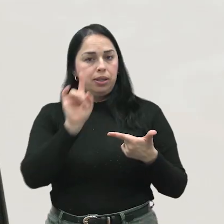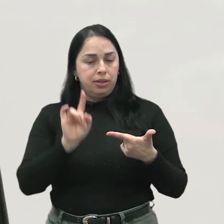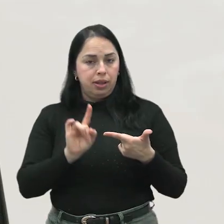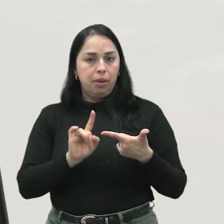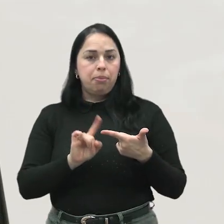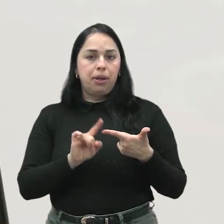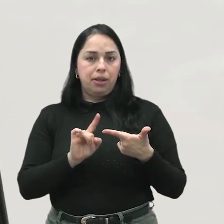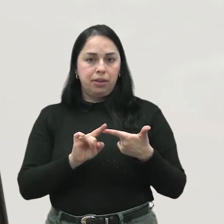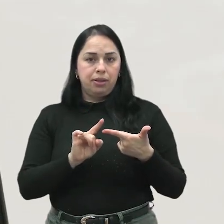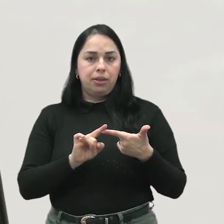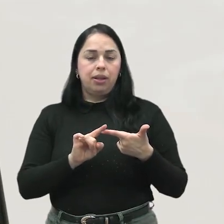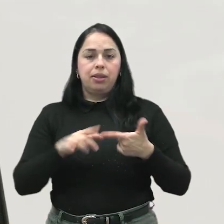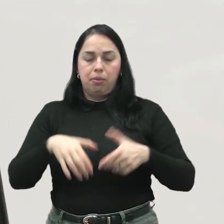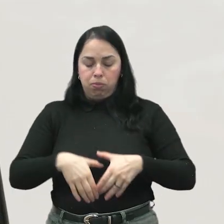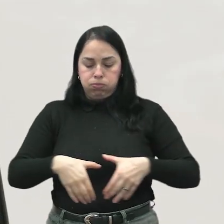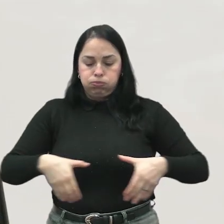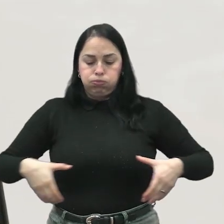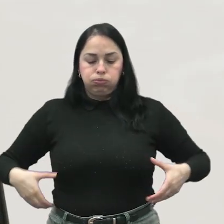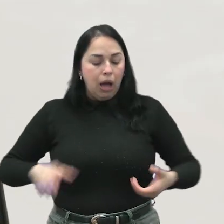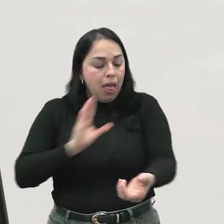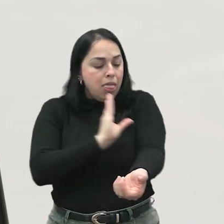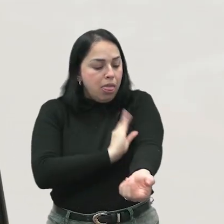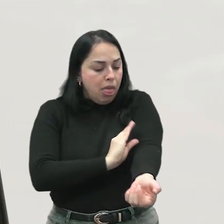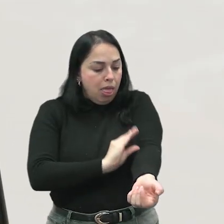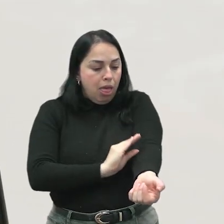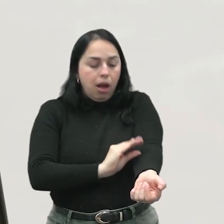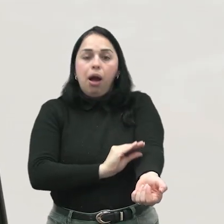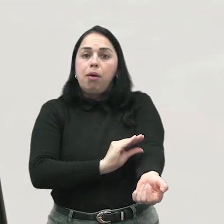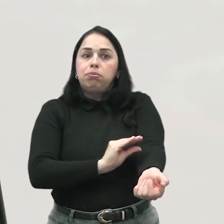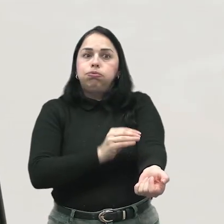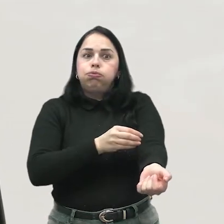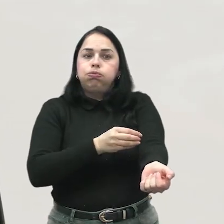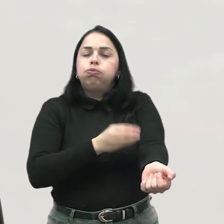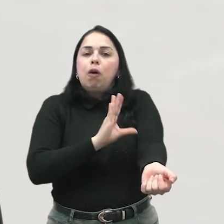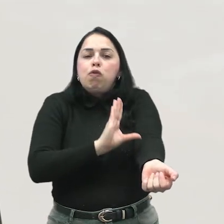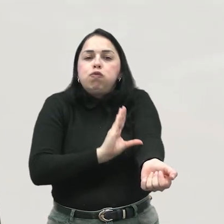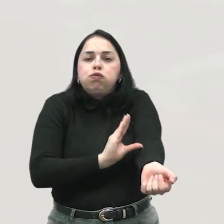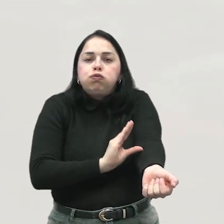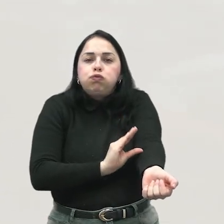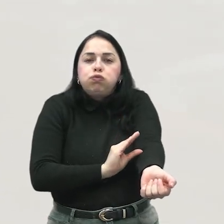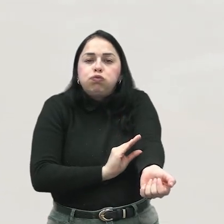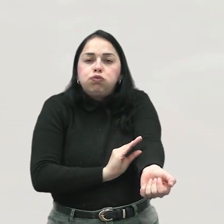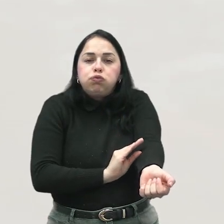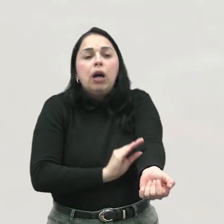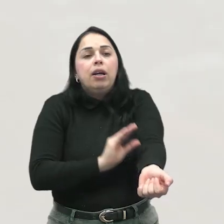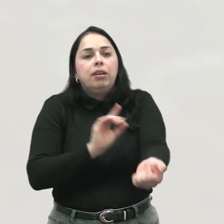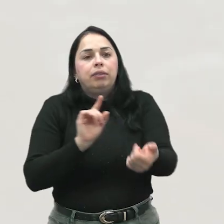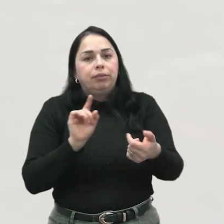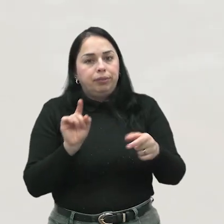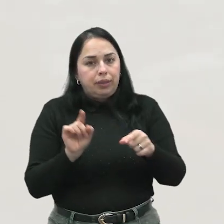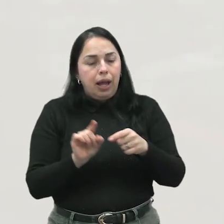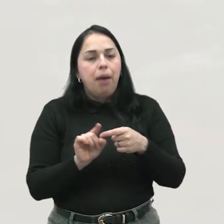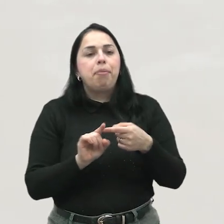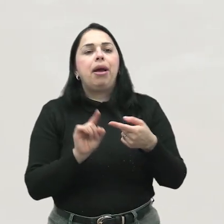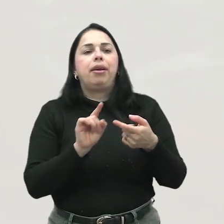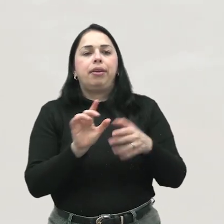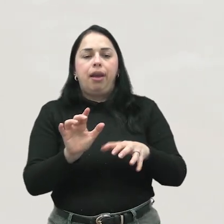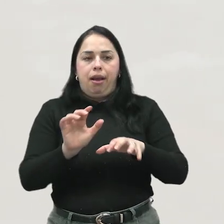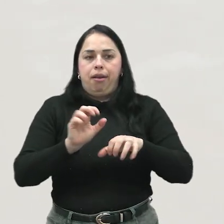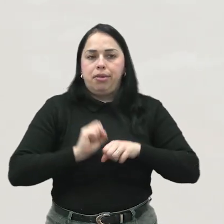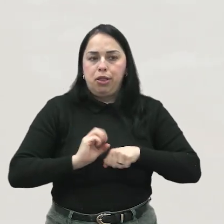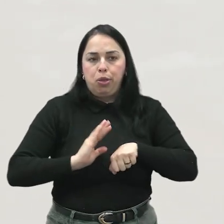bem como soma o risco da sarcopenia, que é a redução de massa muscular. Então, que também exacerba